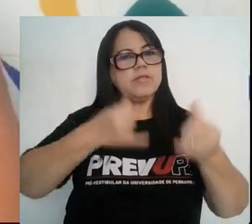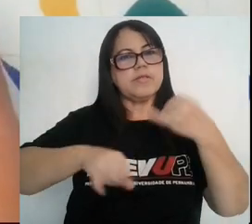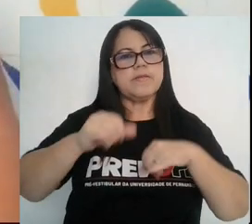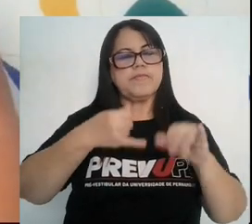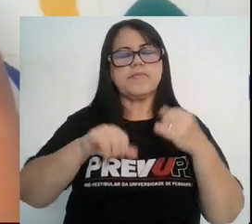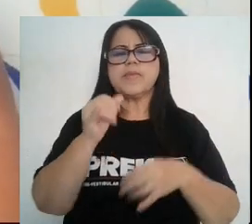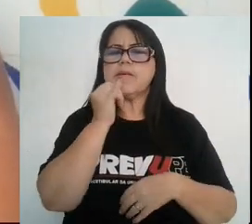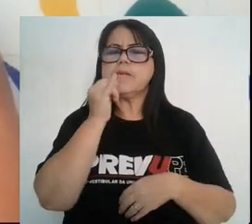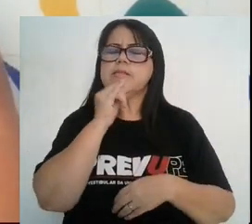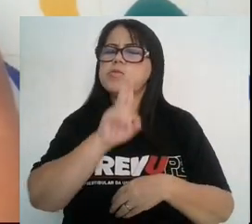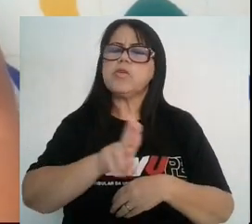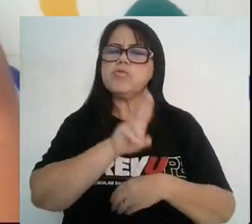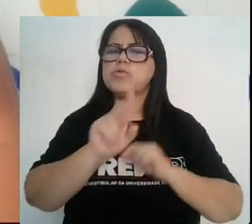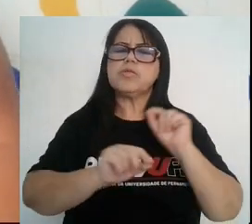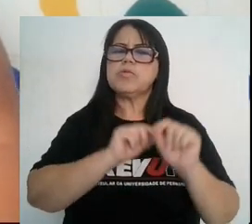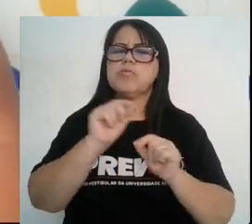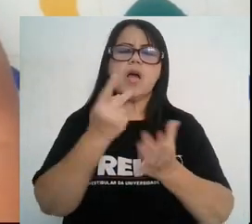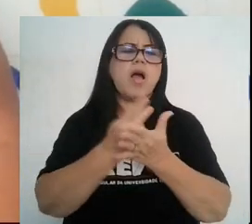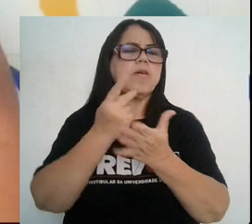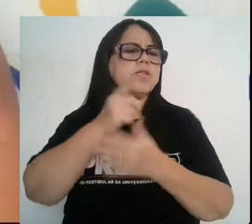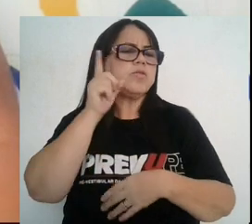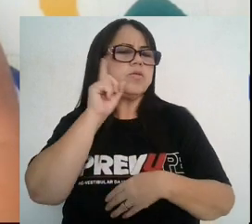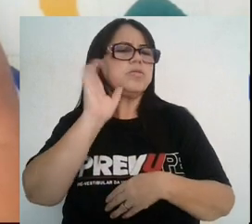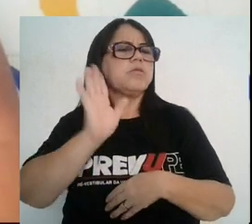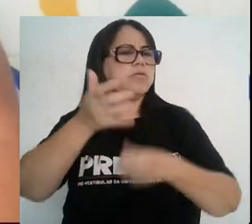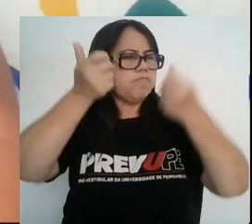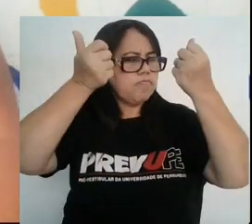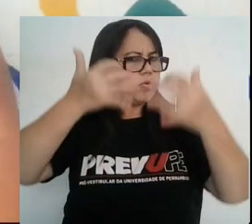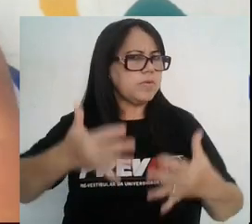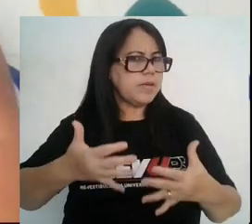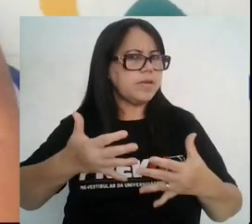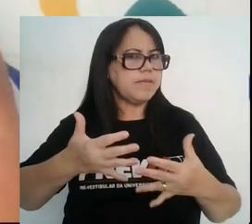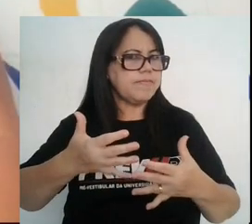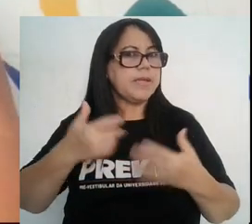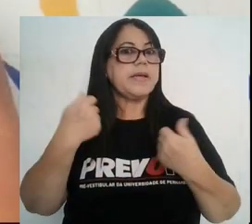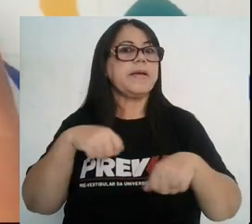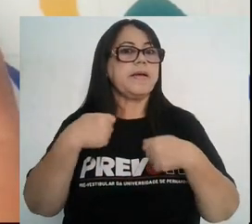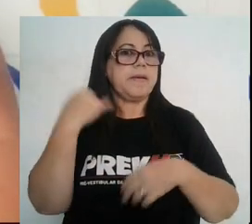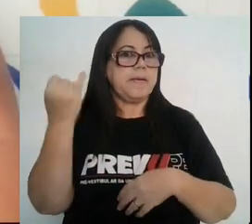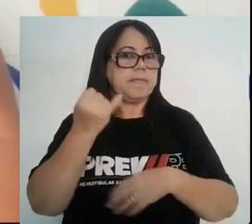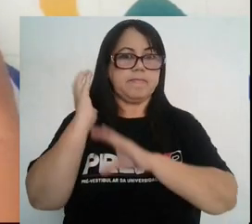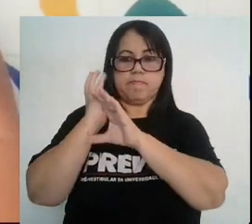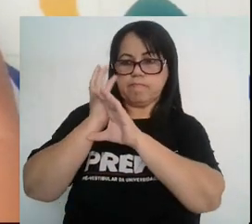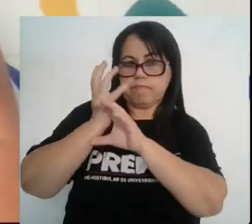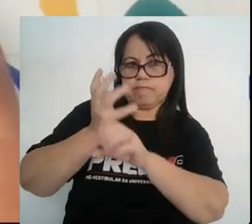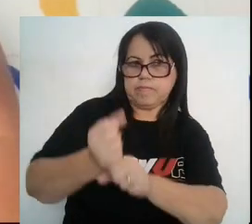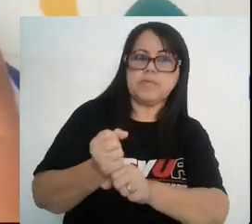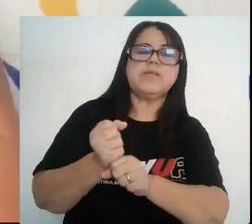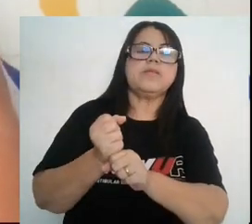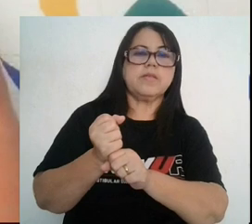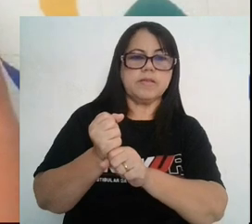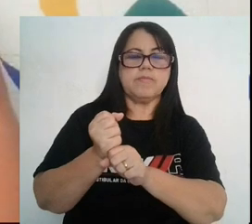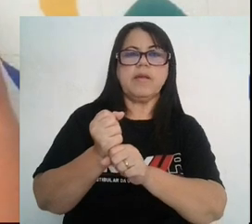deixe de revisar temas mais explorados, resolvendo os exercícios atualizados que foram propostos nos simulados